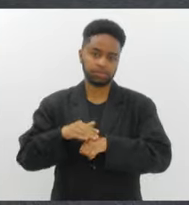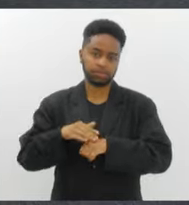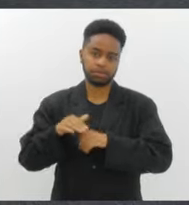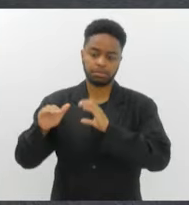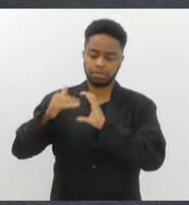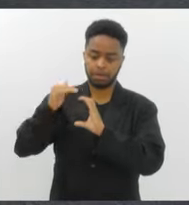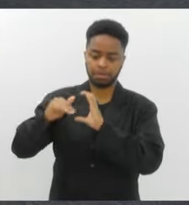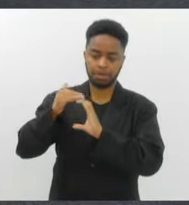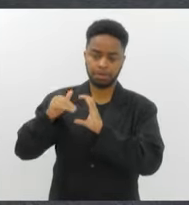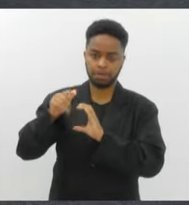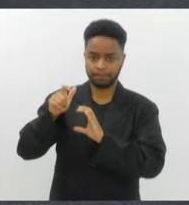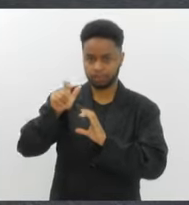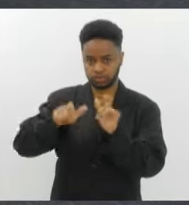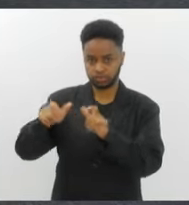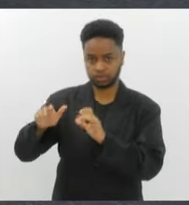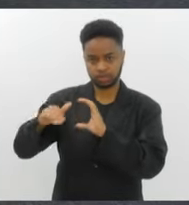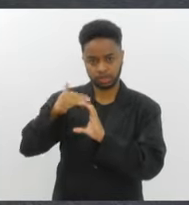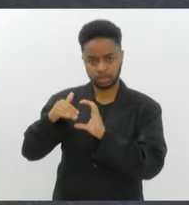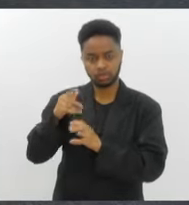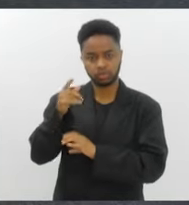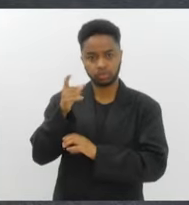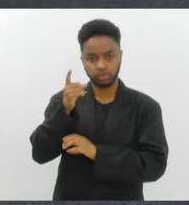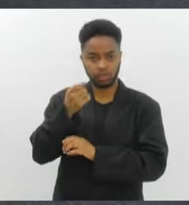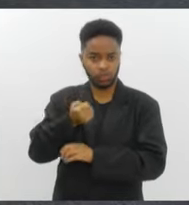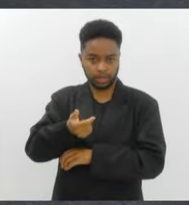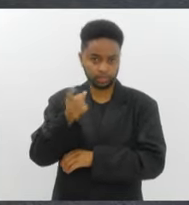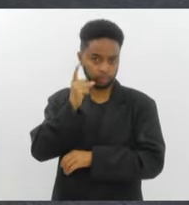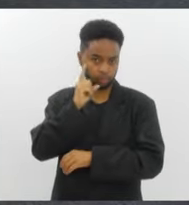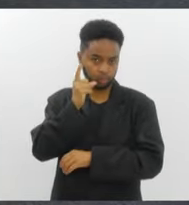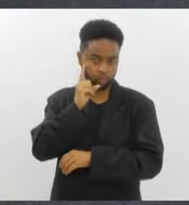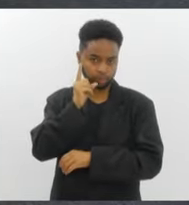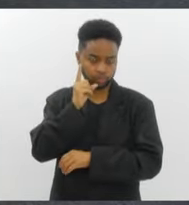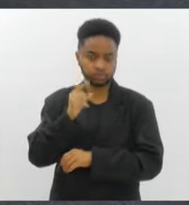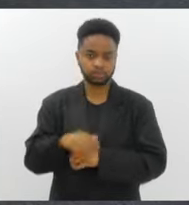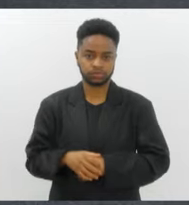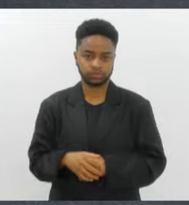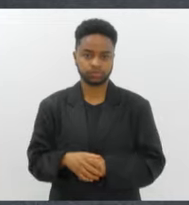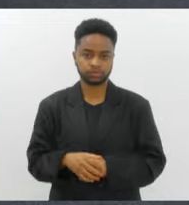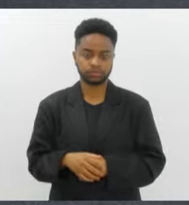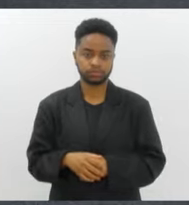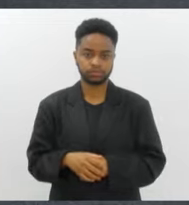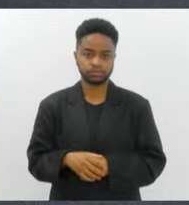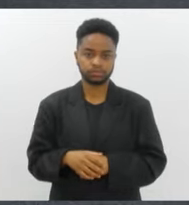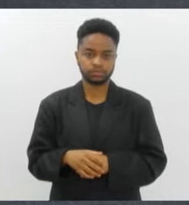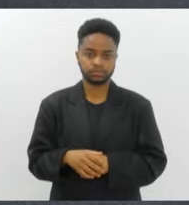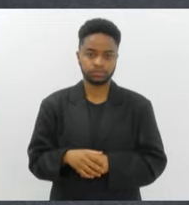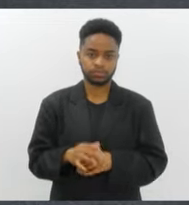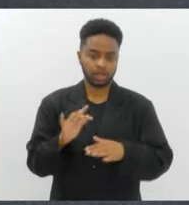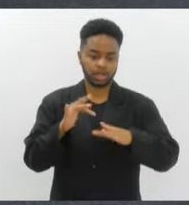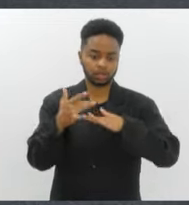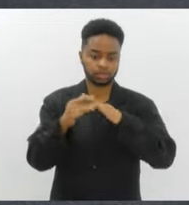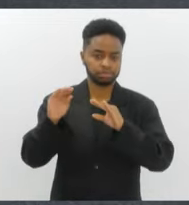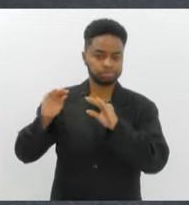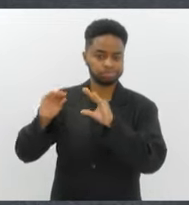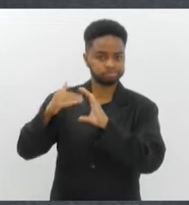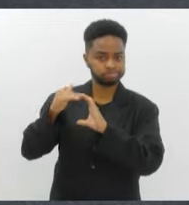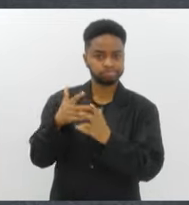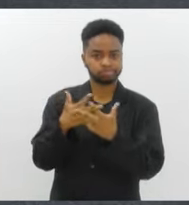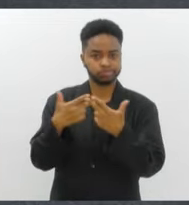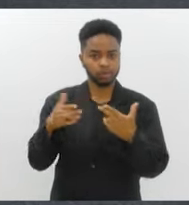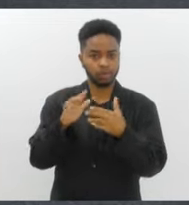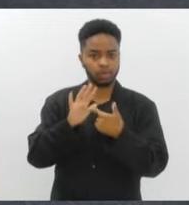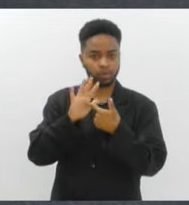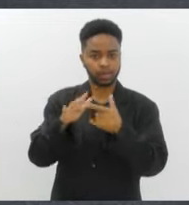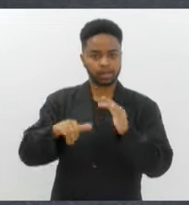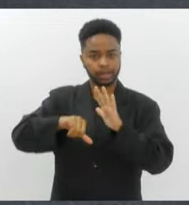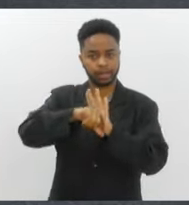quase que diariamente postagens, deputada Élica, com crimes ambientais. Então, eu acho